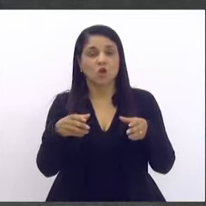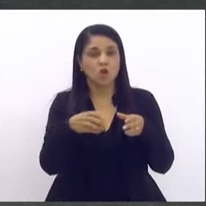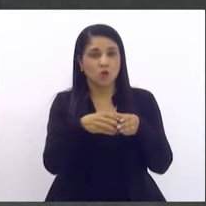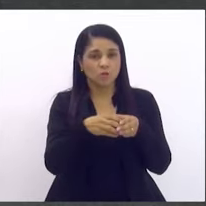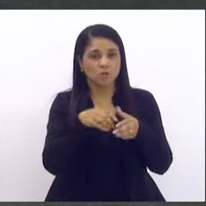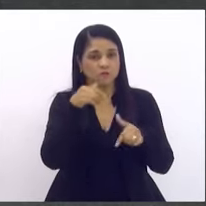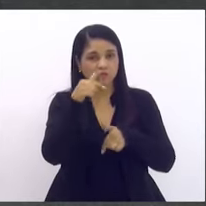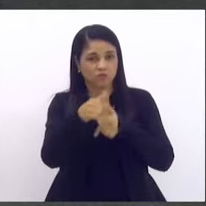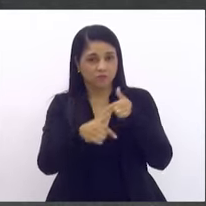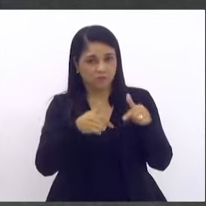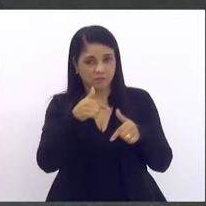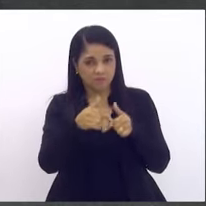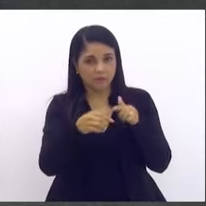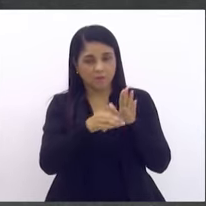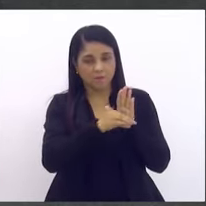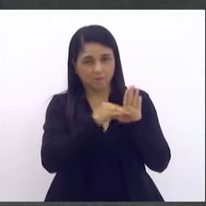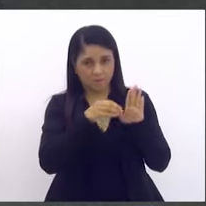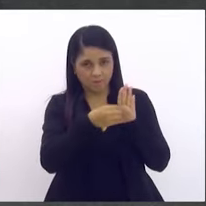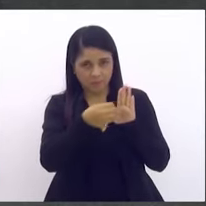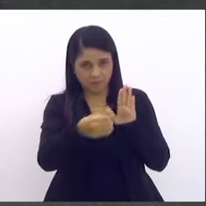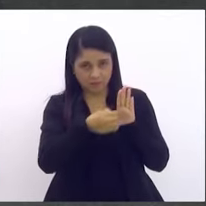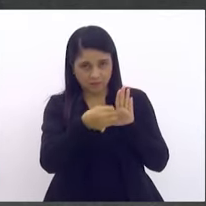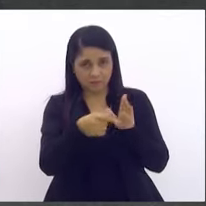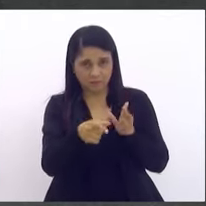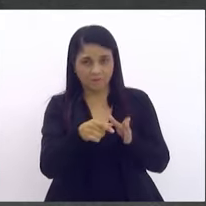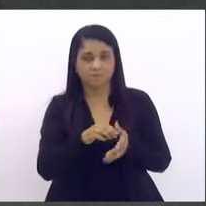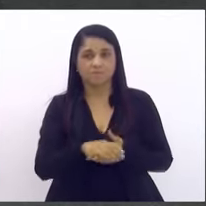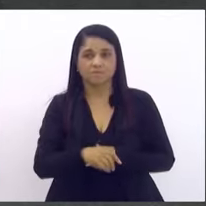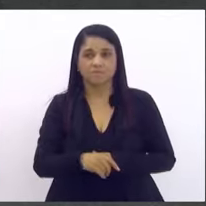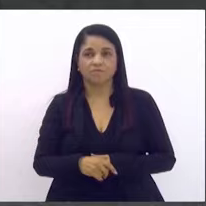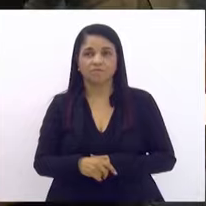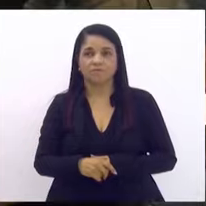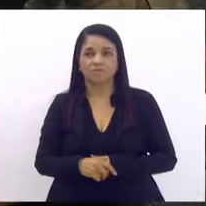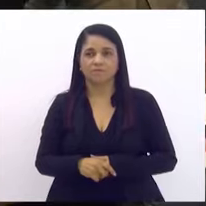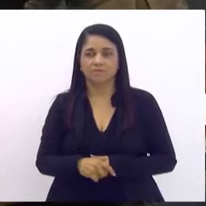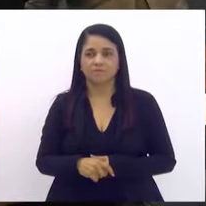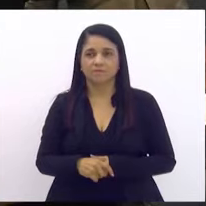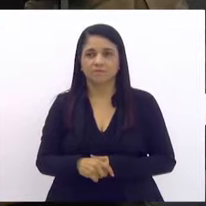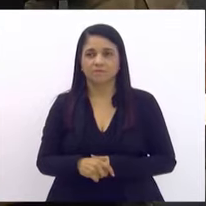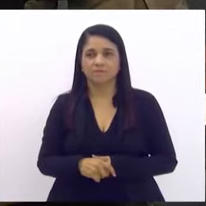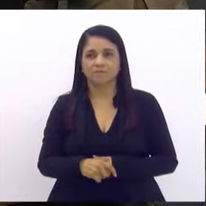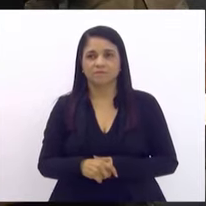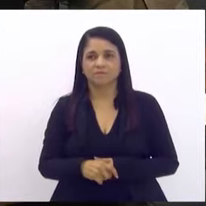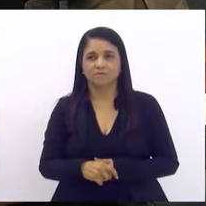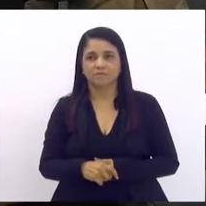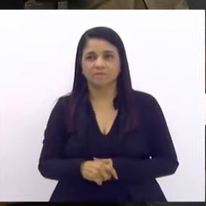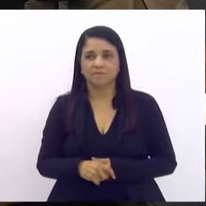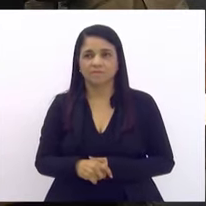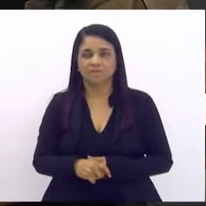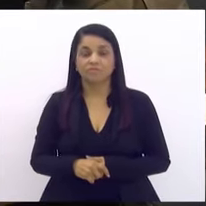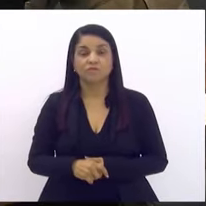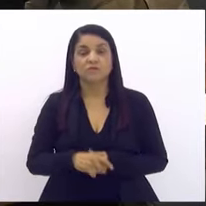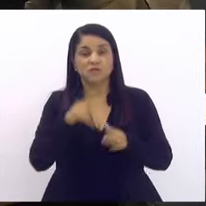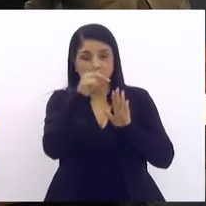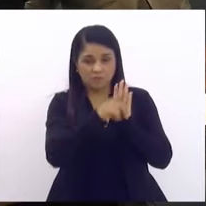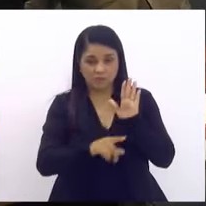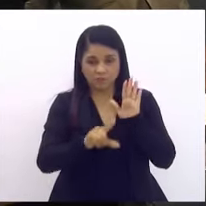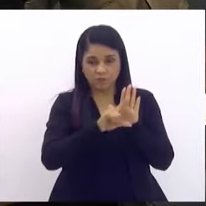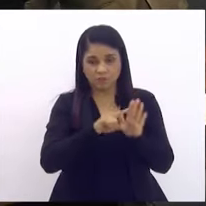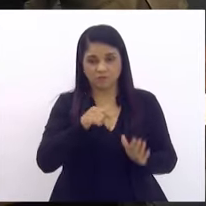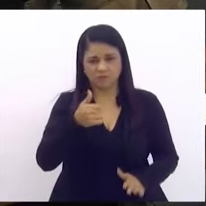trabalho possa exarar parecer a respeito parecer questão a ordem sobre esse projeto